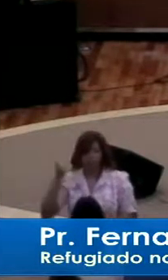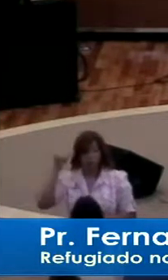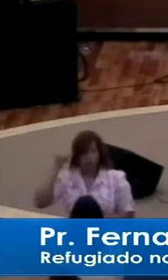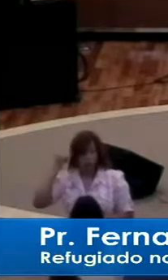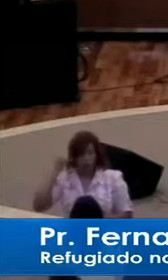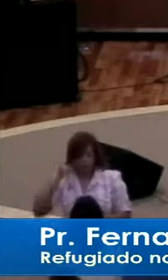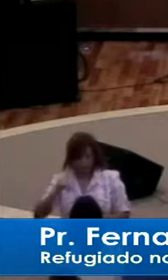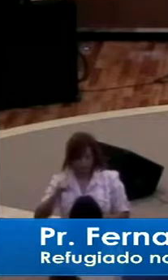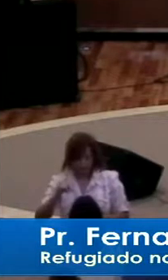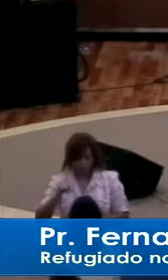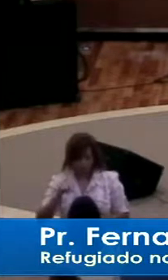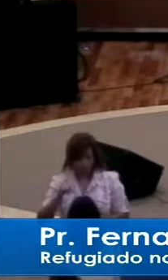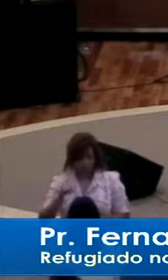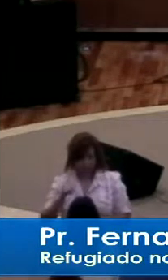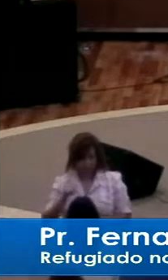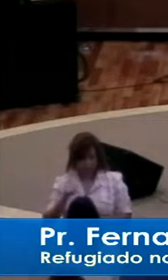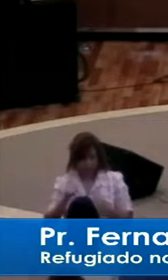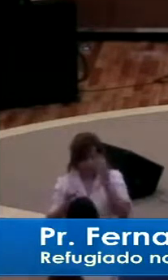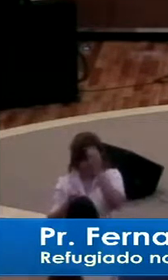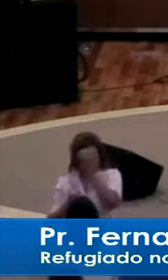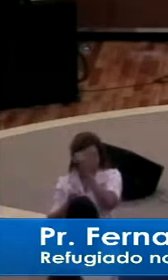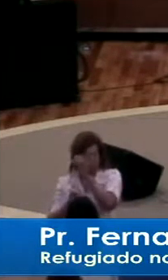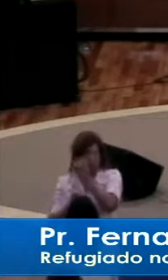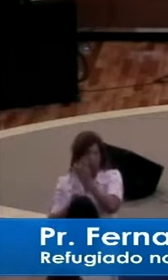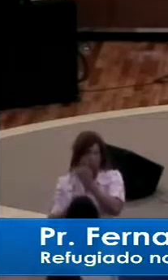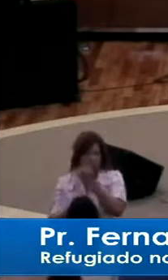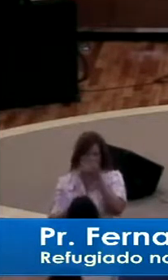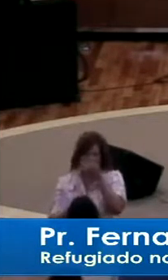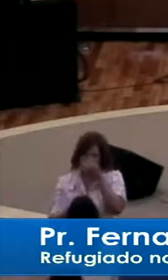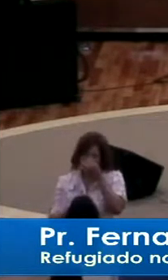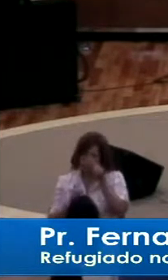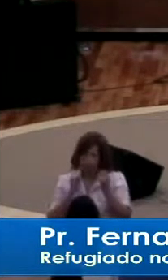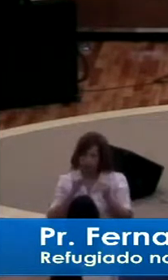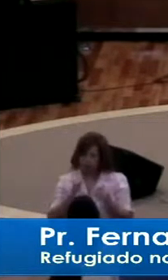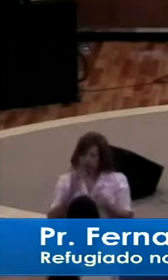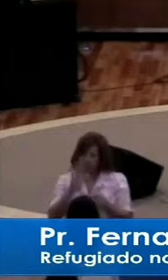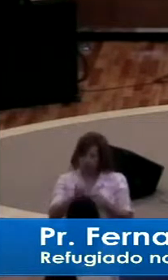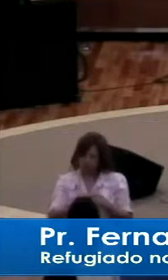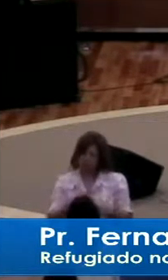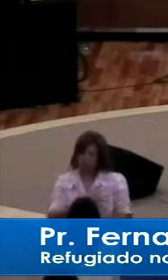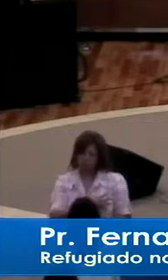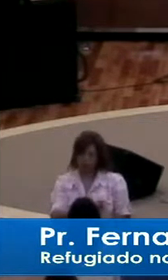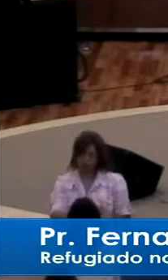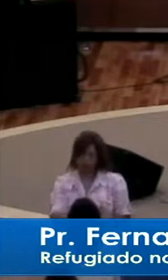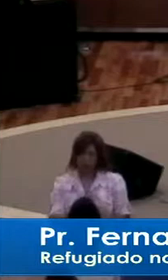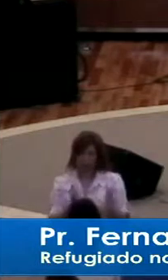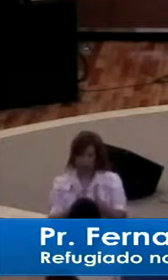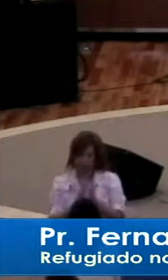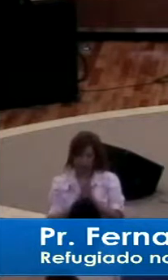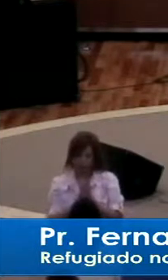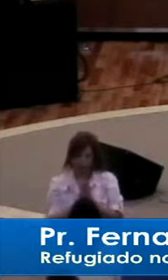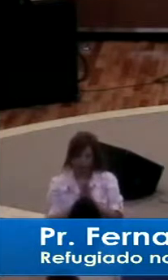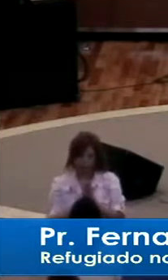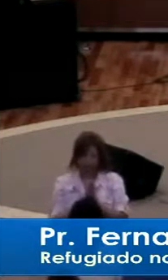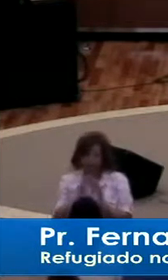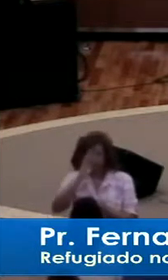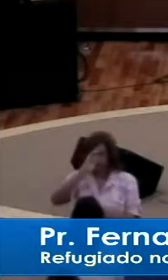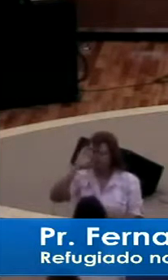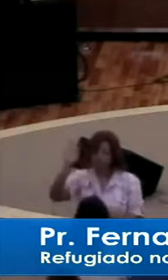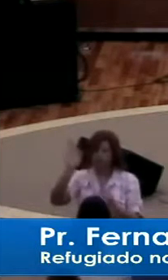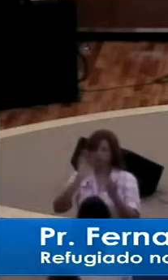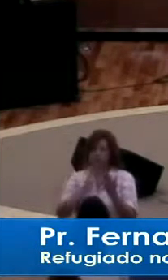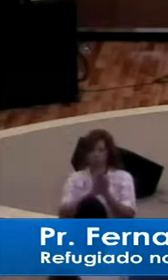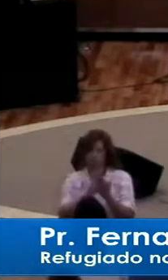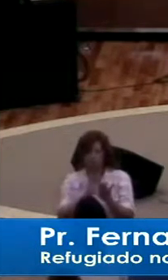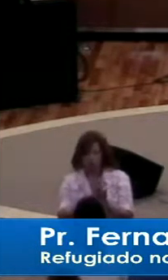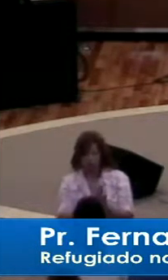do Egito chamei o meu filho. Amém. Querido Deus, nós te louvamos, nós